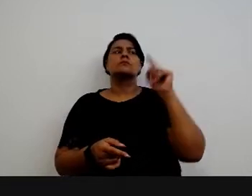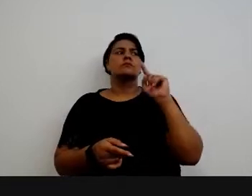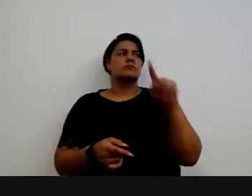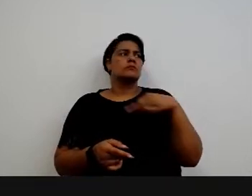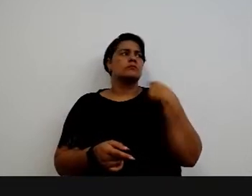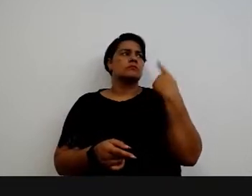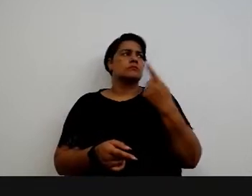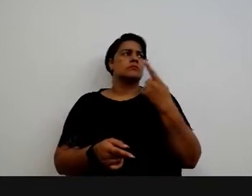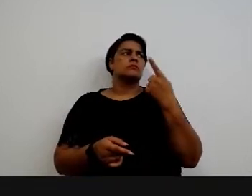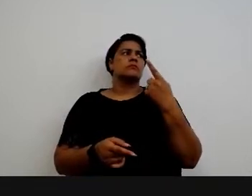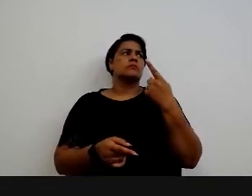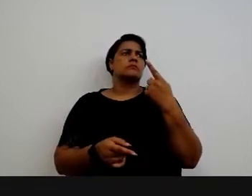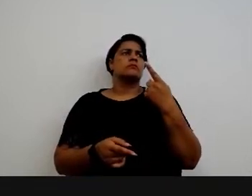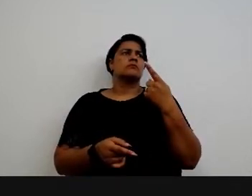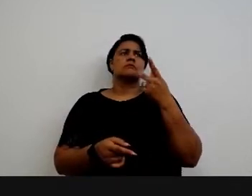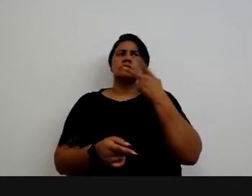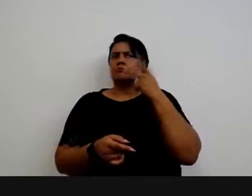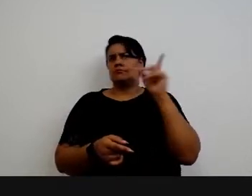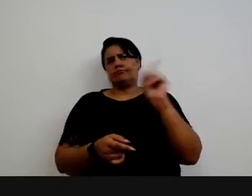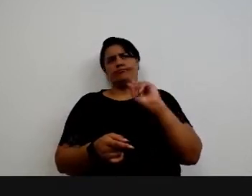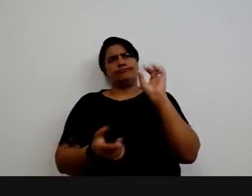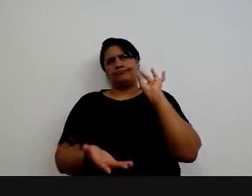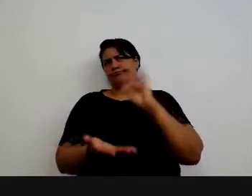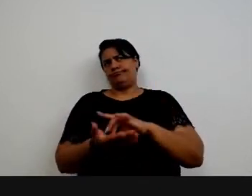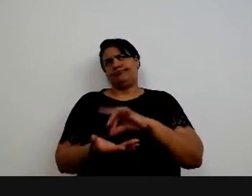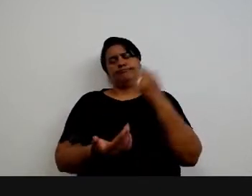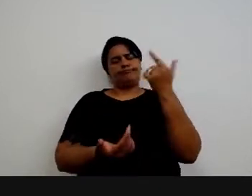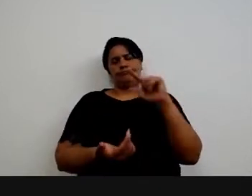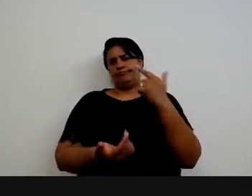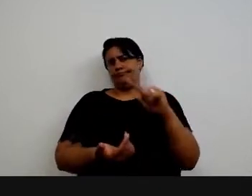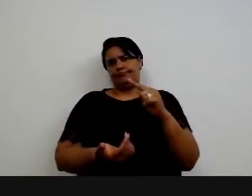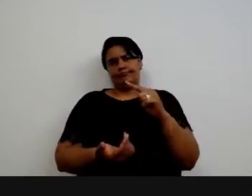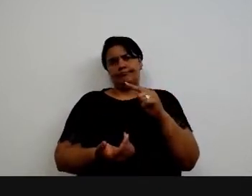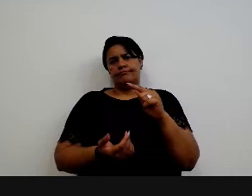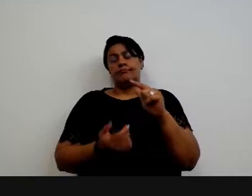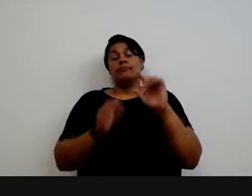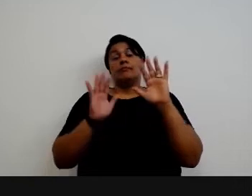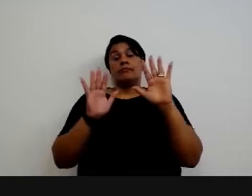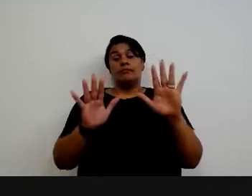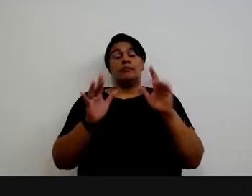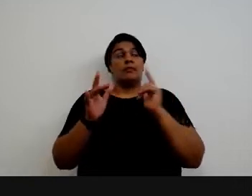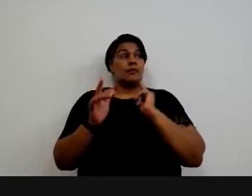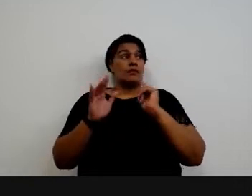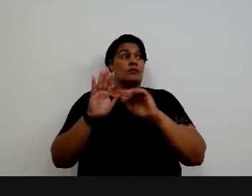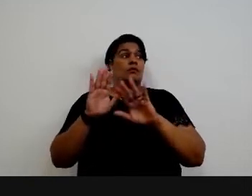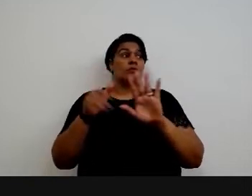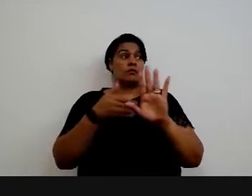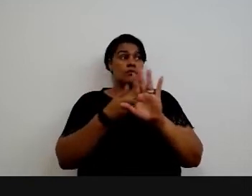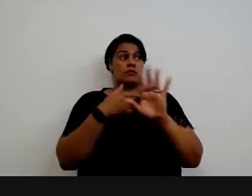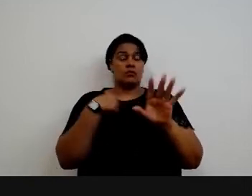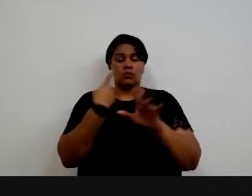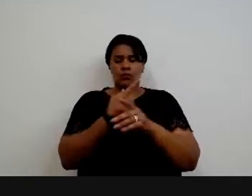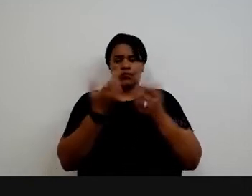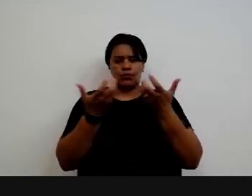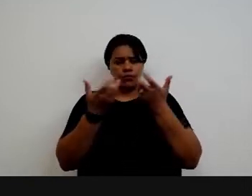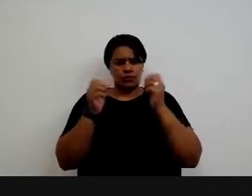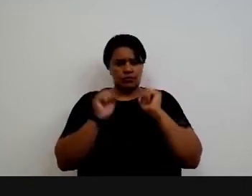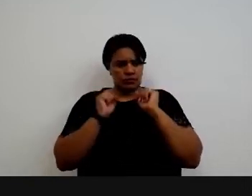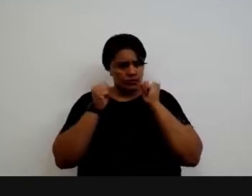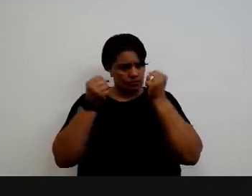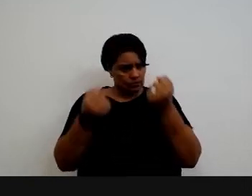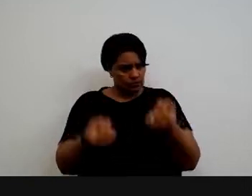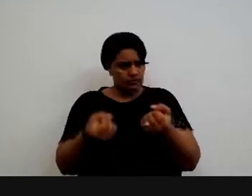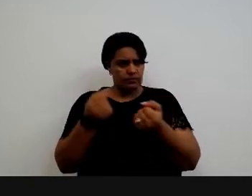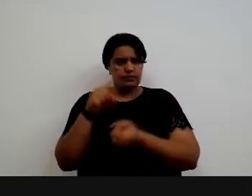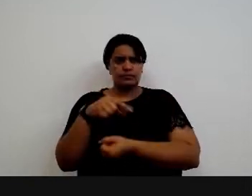gente ainda não pode falar que tem. Mas existe por trás disso um parlamento que a gente está buscando construir,